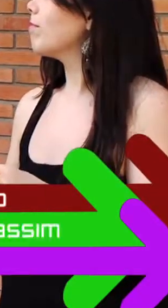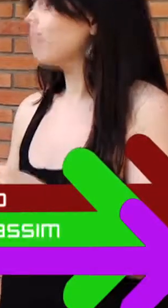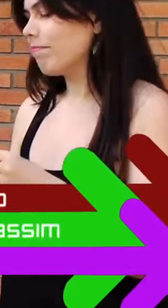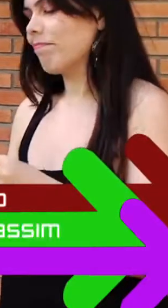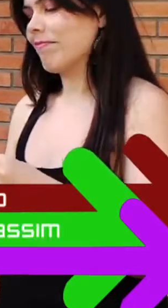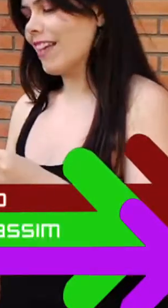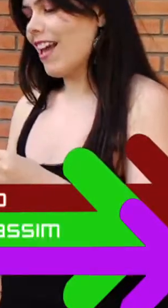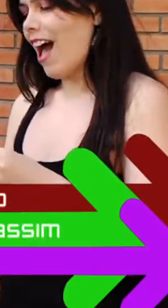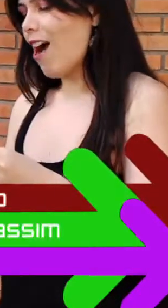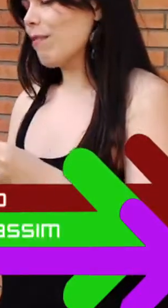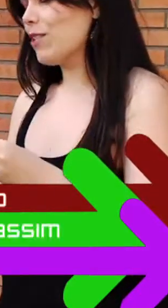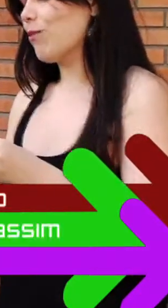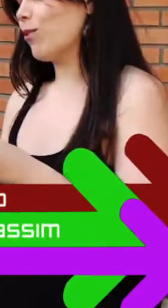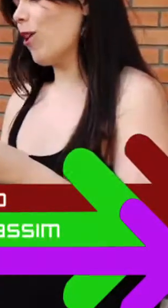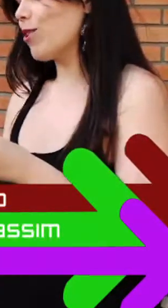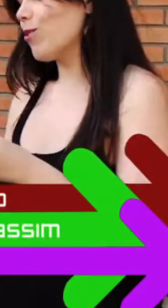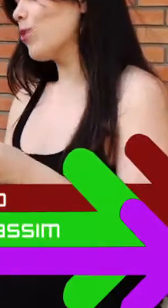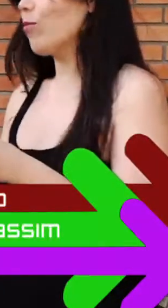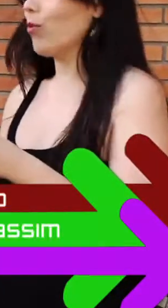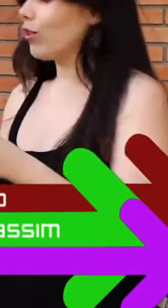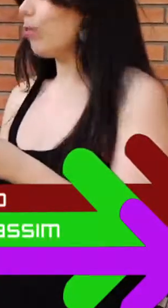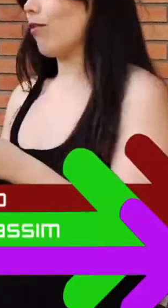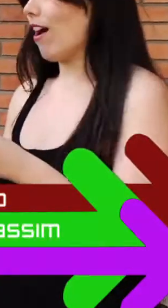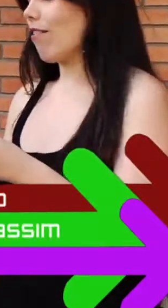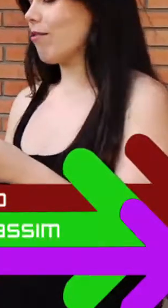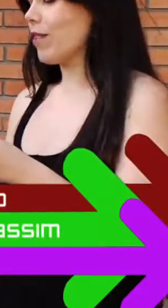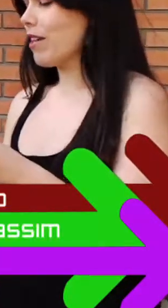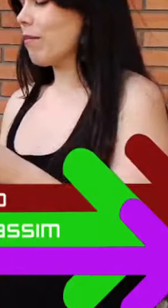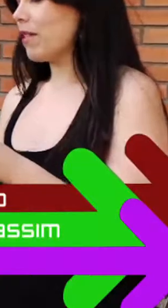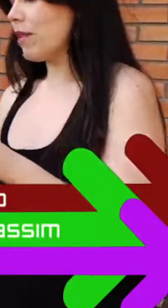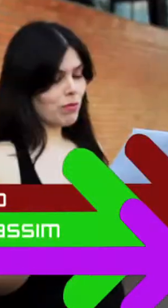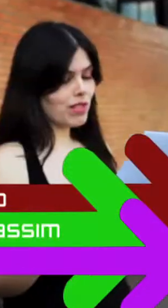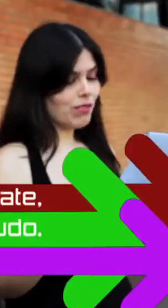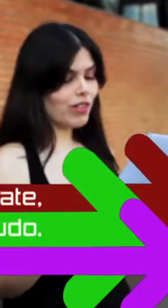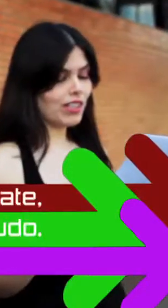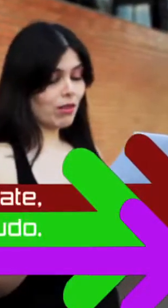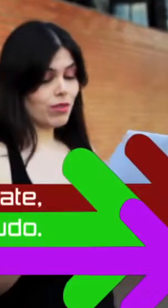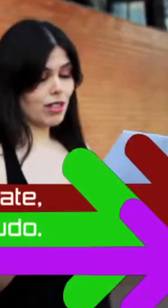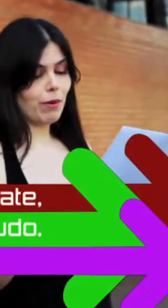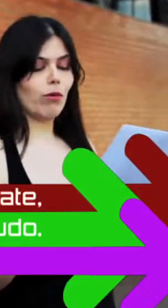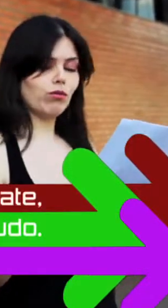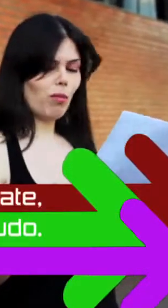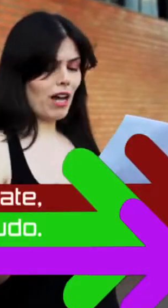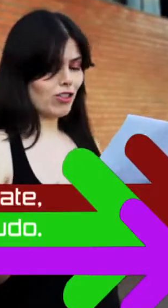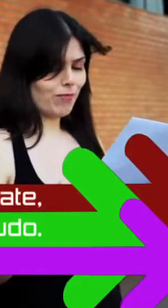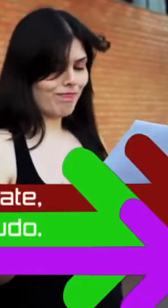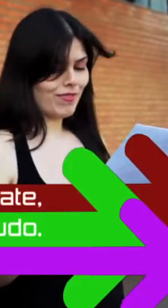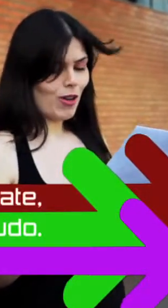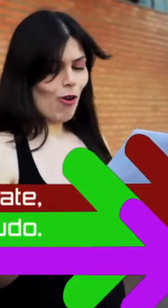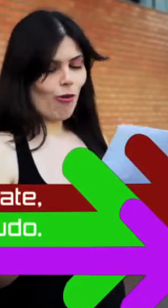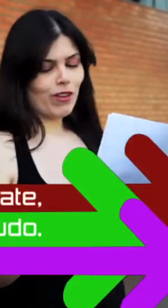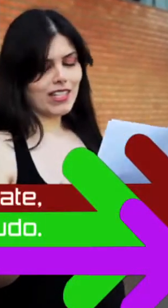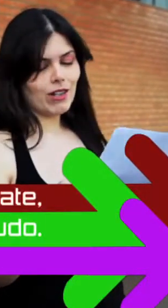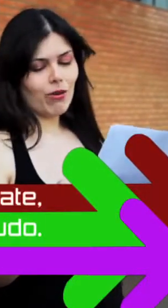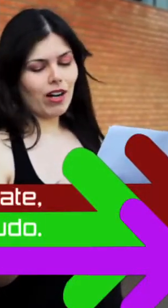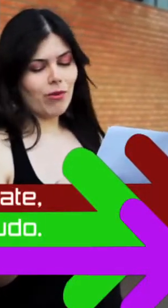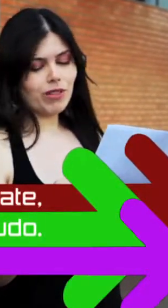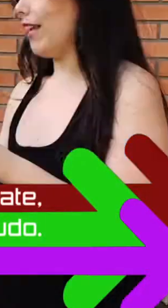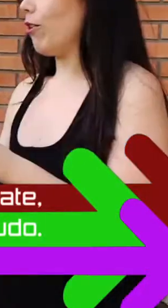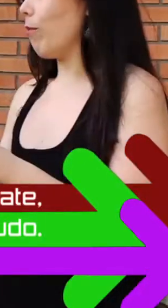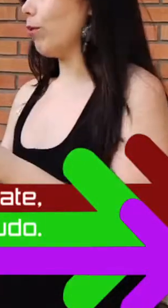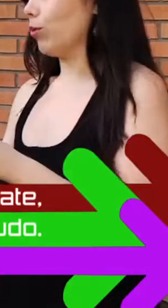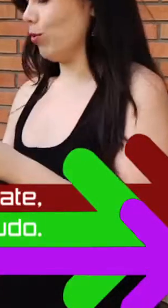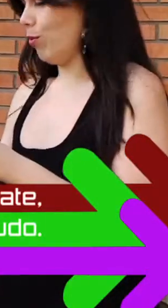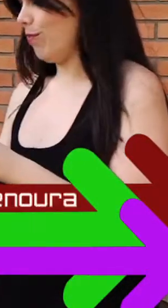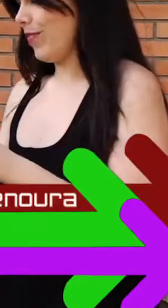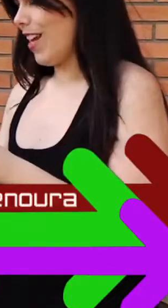vegetariano? A mãe de Vitória achou isso muito improvável, mas mesmo assim foi até a cozinha e pegou um tomate. Ofereceu ao cão e